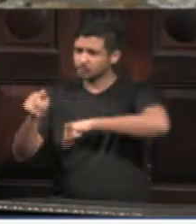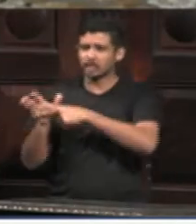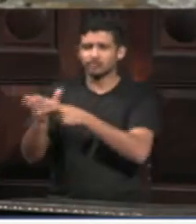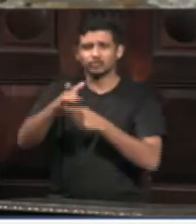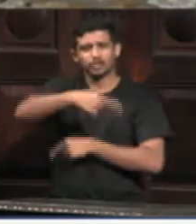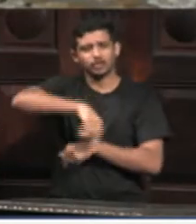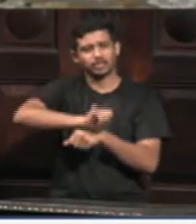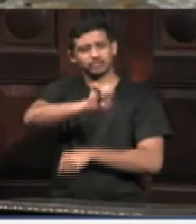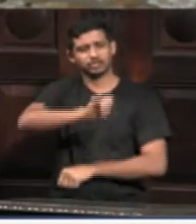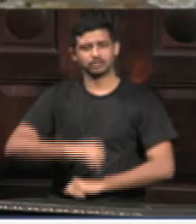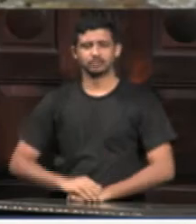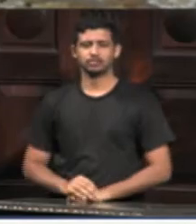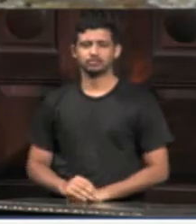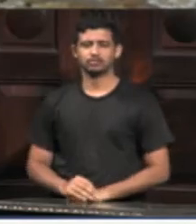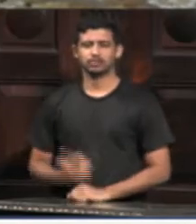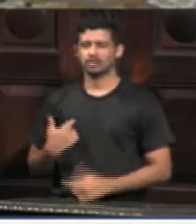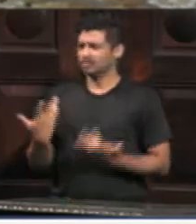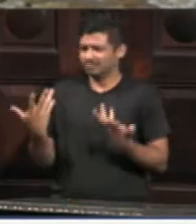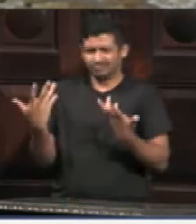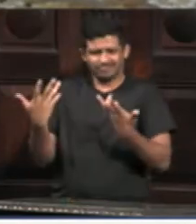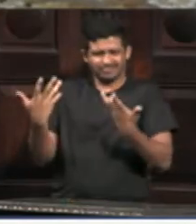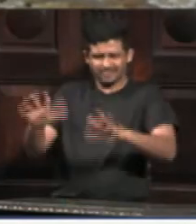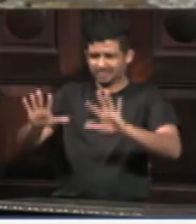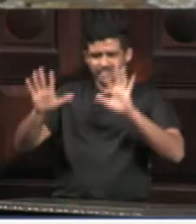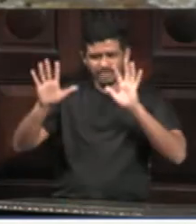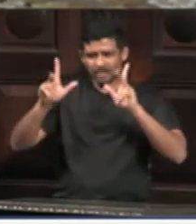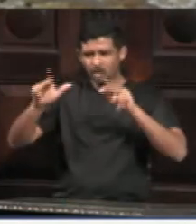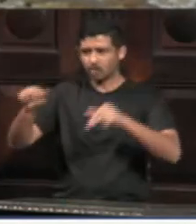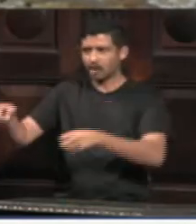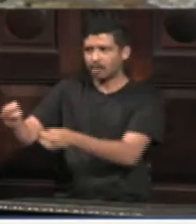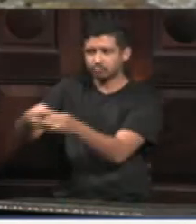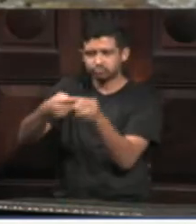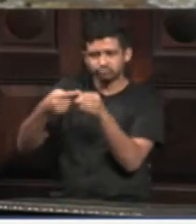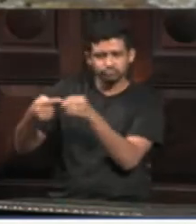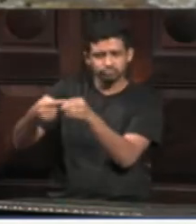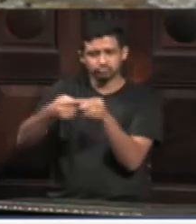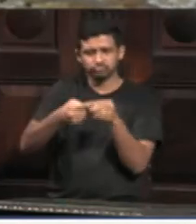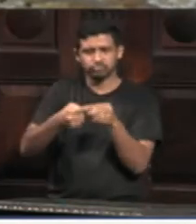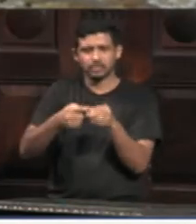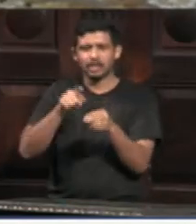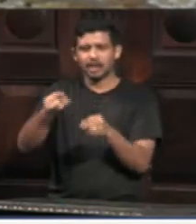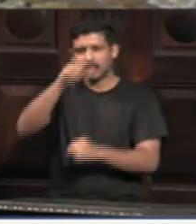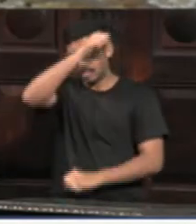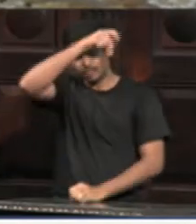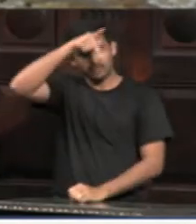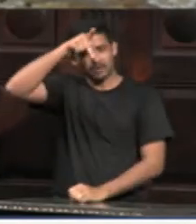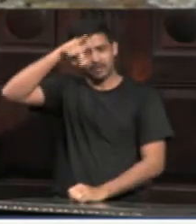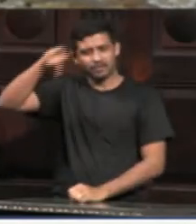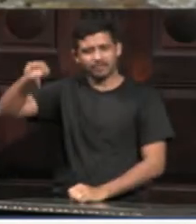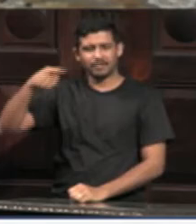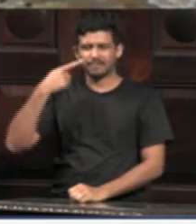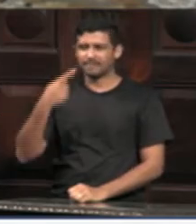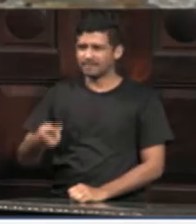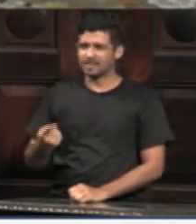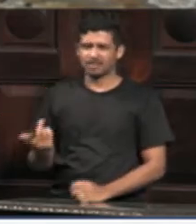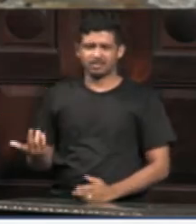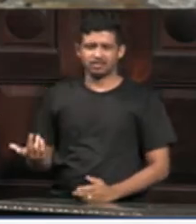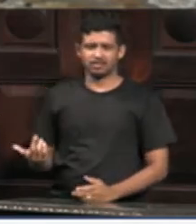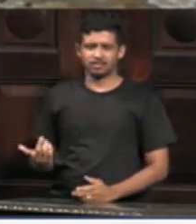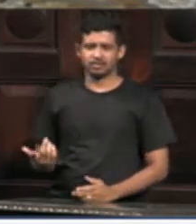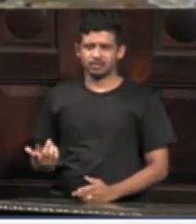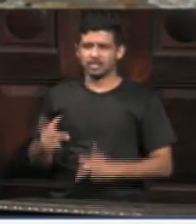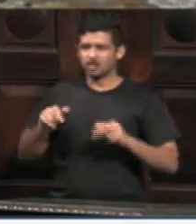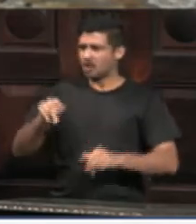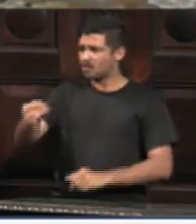estado, que eu não quero o que vem acontecendo no município, na nossa cidade, um prefeito que parece uma múmia paralítica, que é o